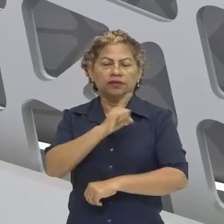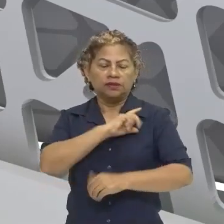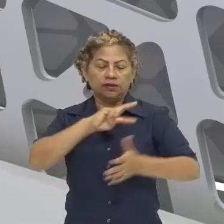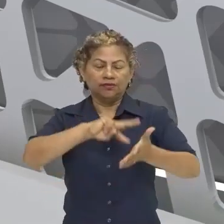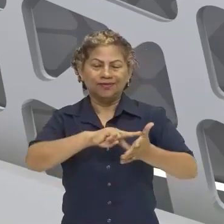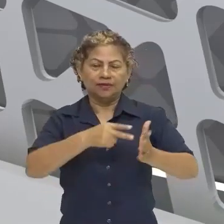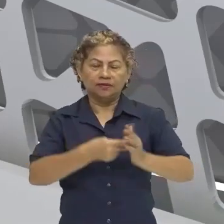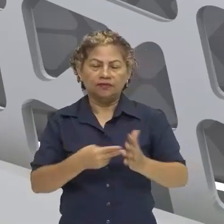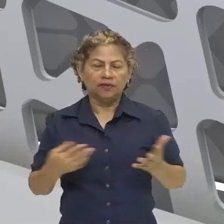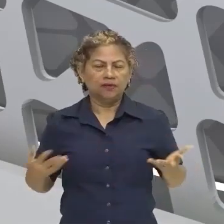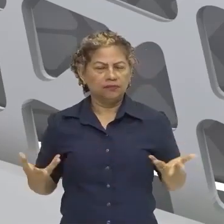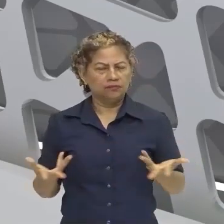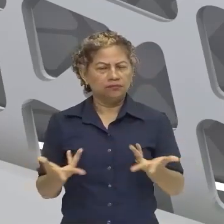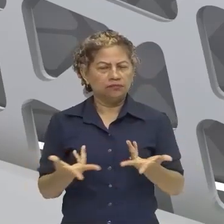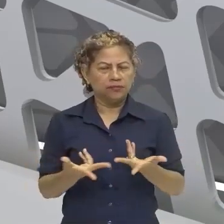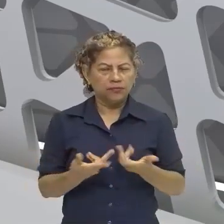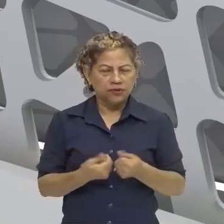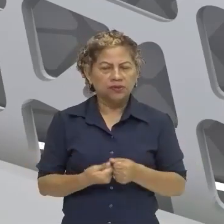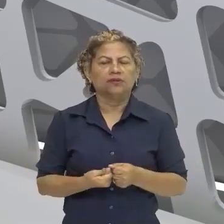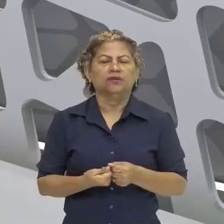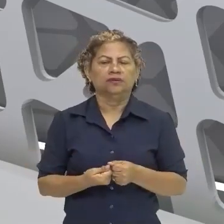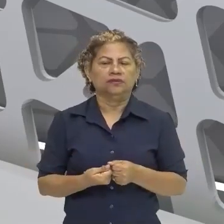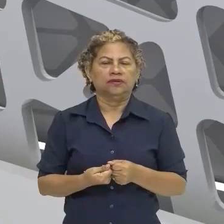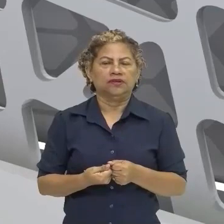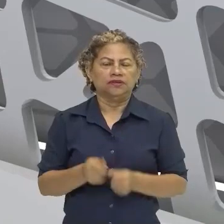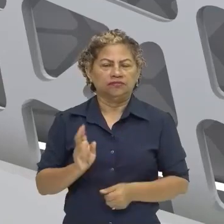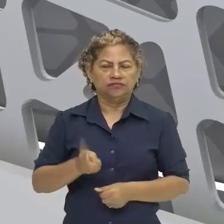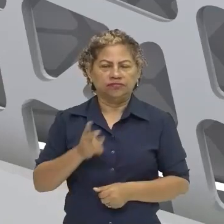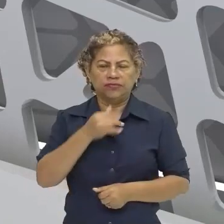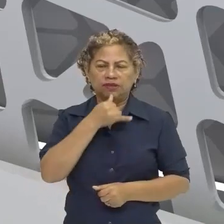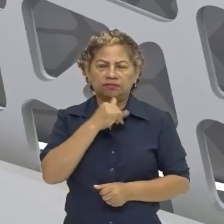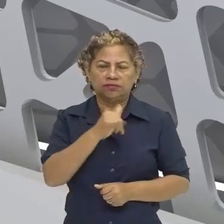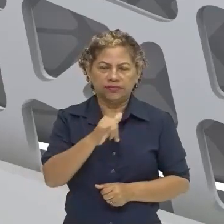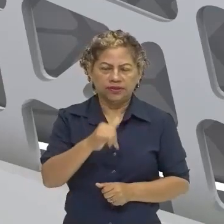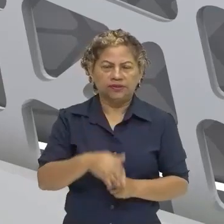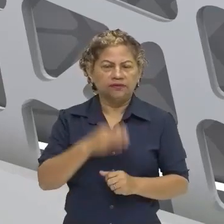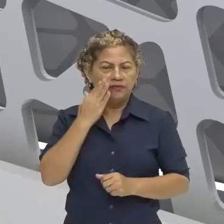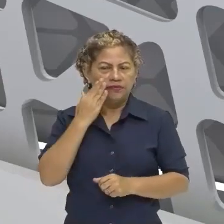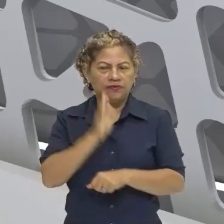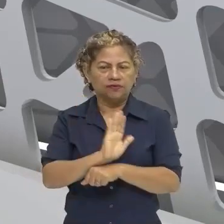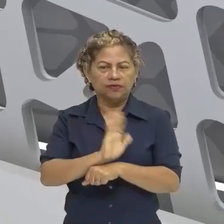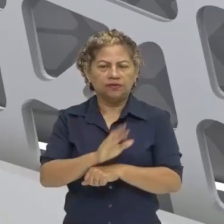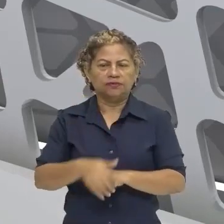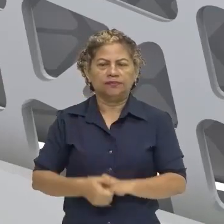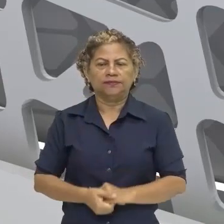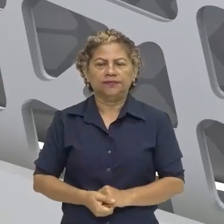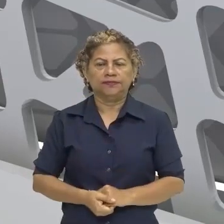bem esse conceito e a conservação de energia. Vamos ao nosso vídeo.